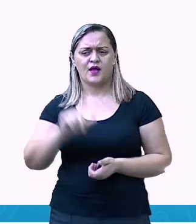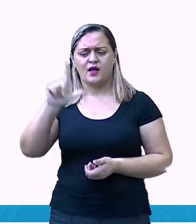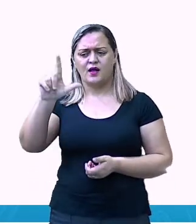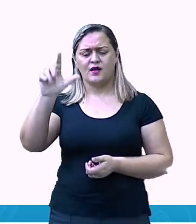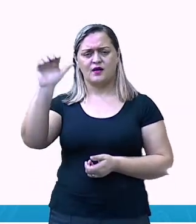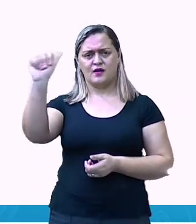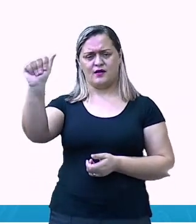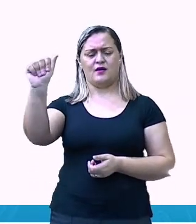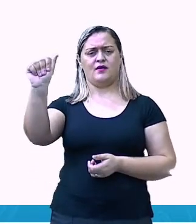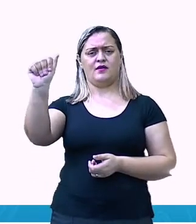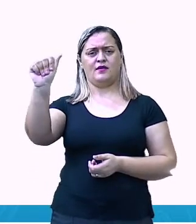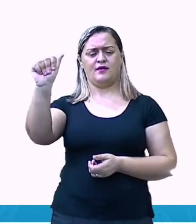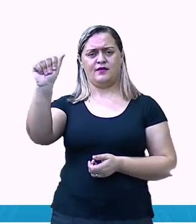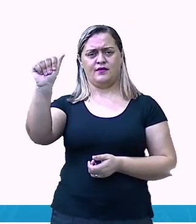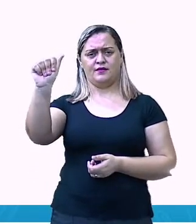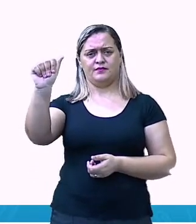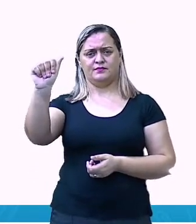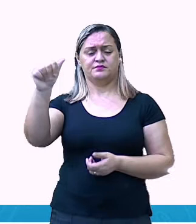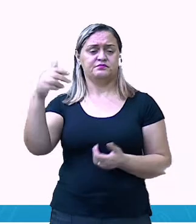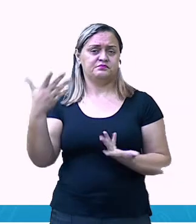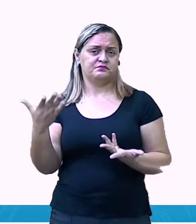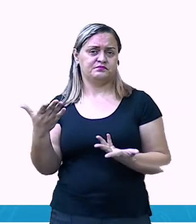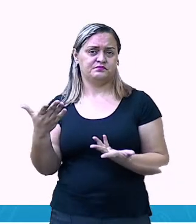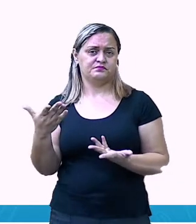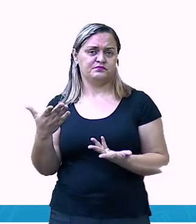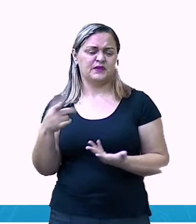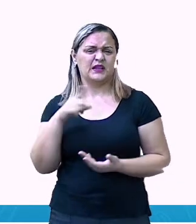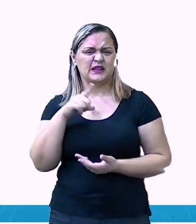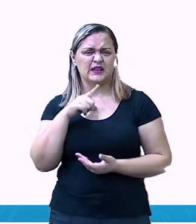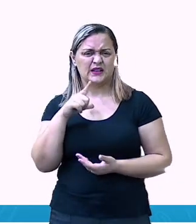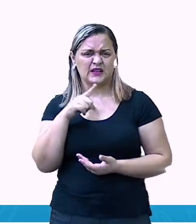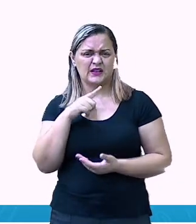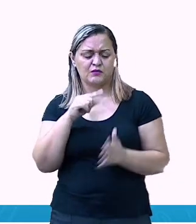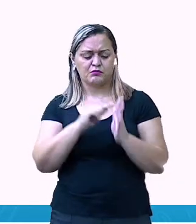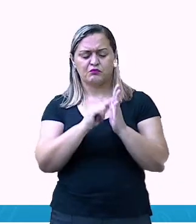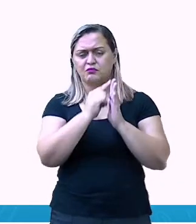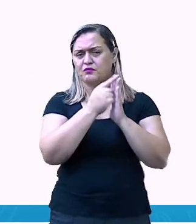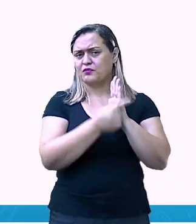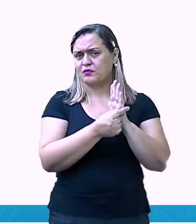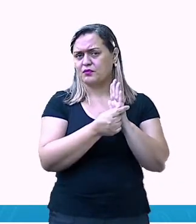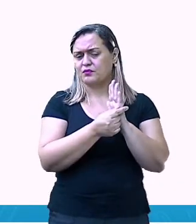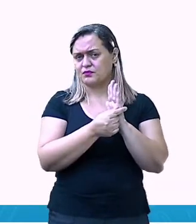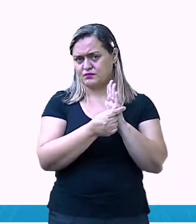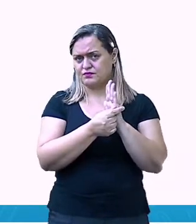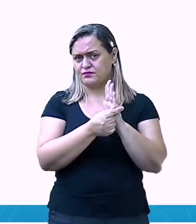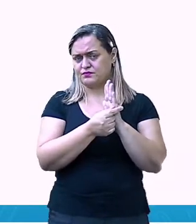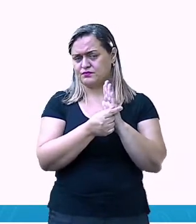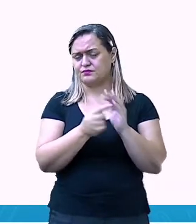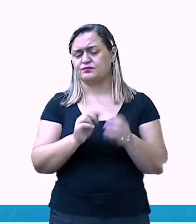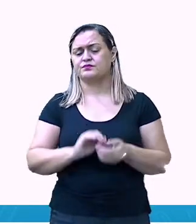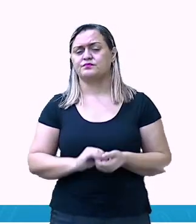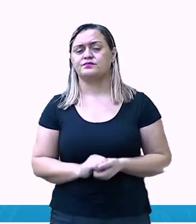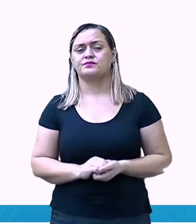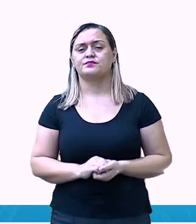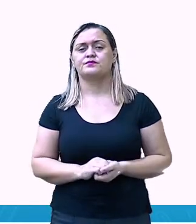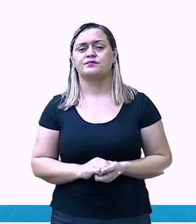Lá, lá. Vamos observar o som? Lá. Qual a letra faz esse